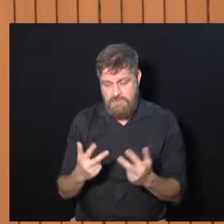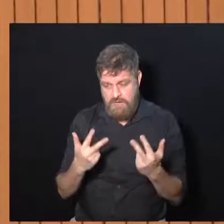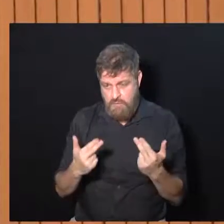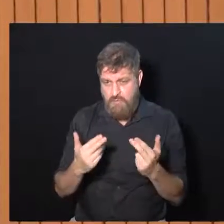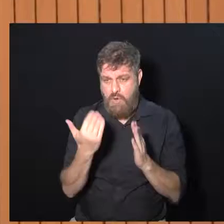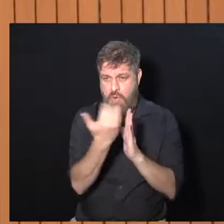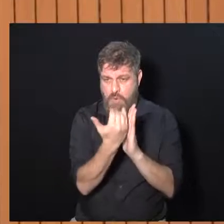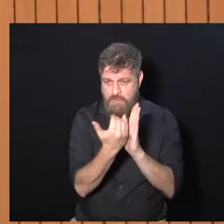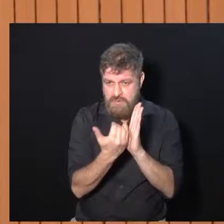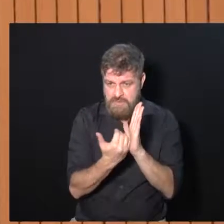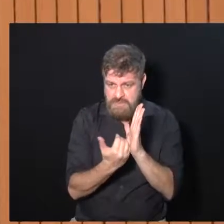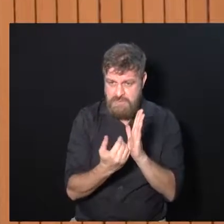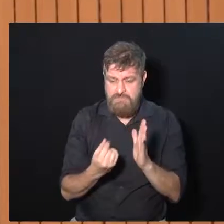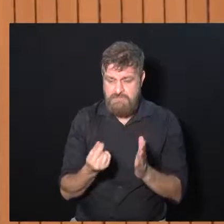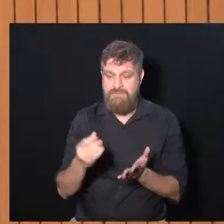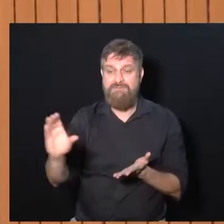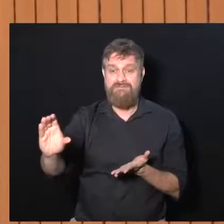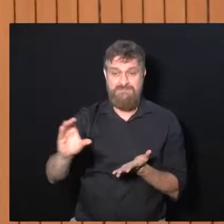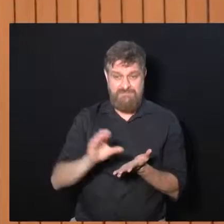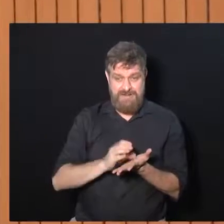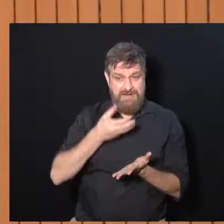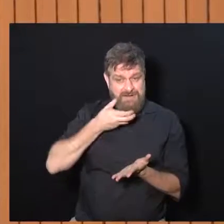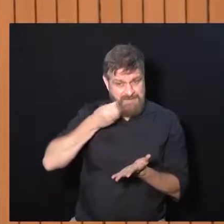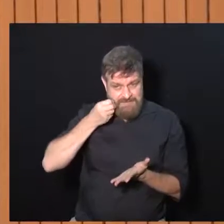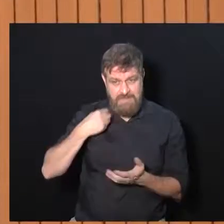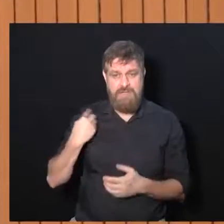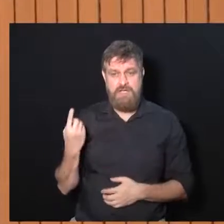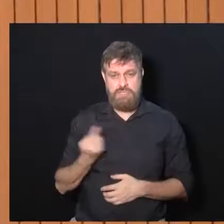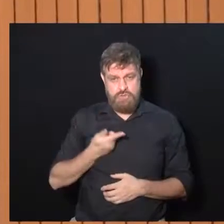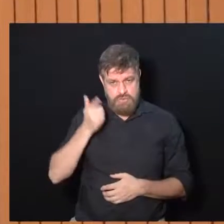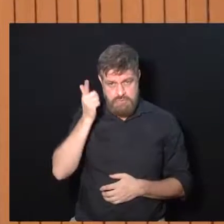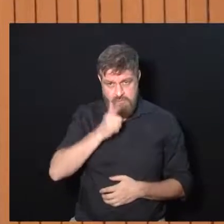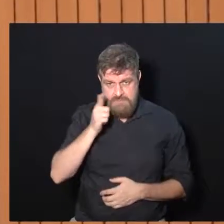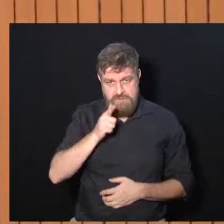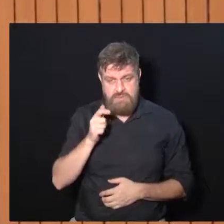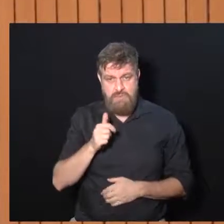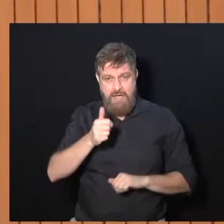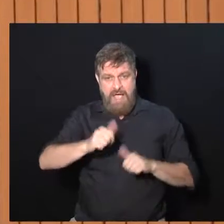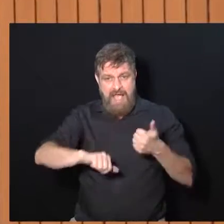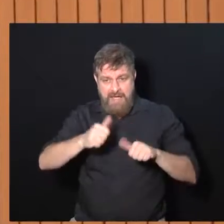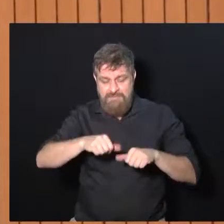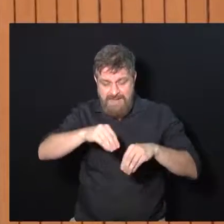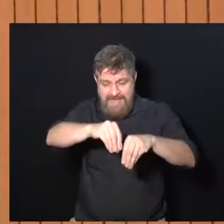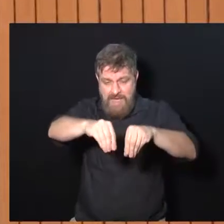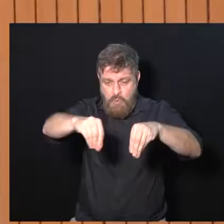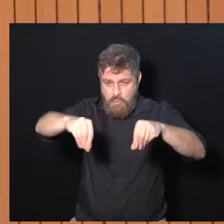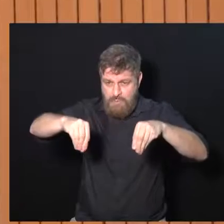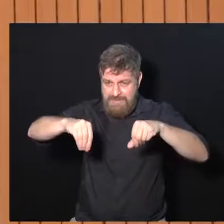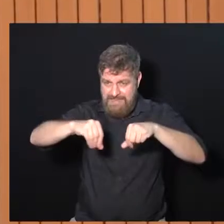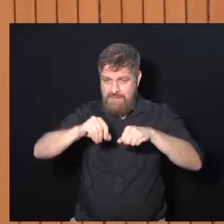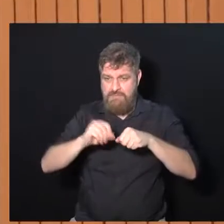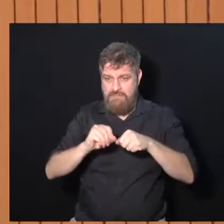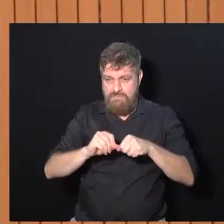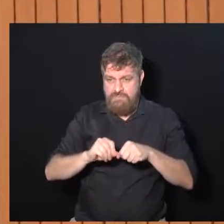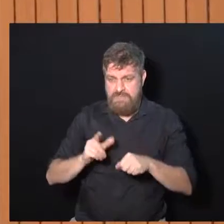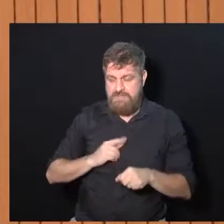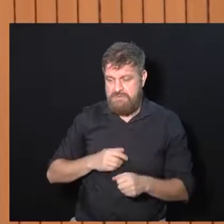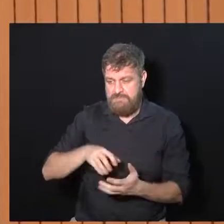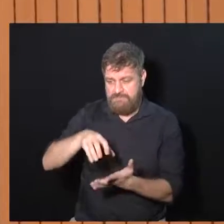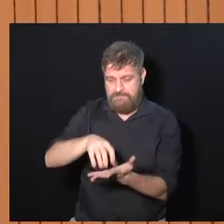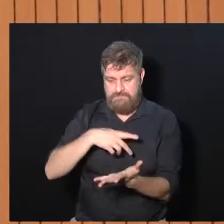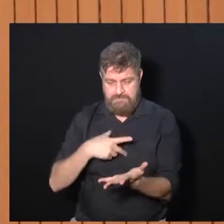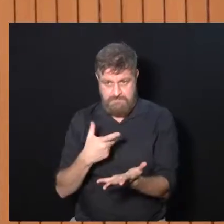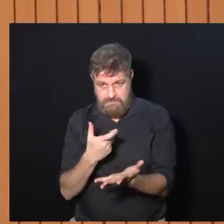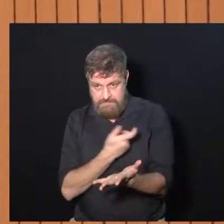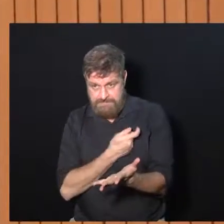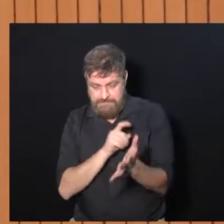projeto PREAC, né, teve uma verba, a gente foi possível fazer análises de solo, então a gente fez coletas nas unidades de